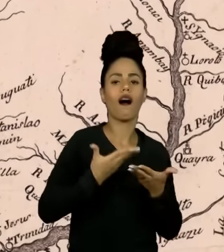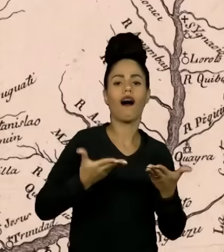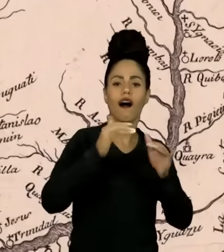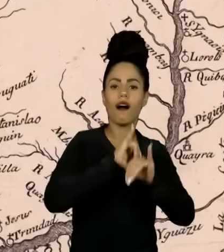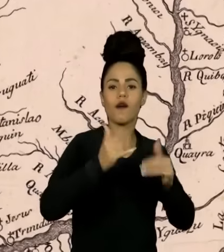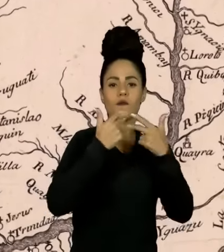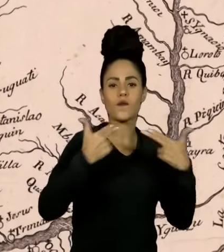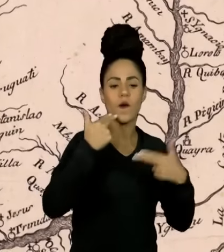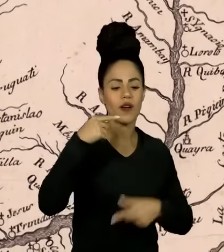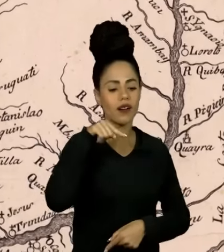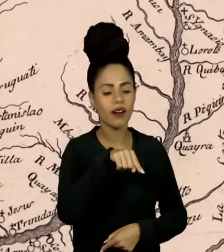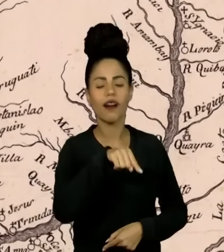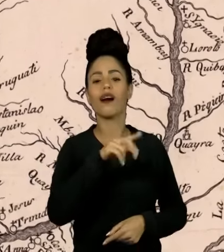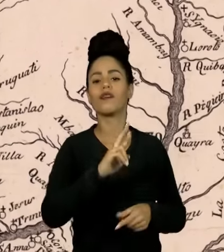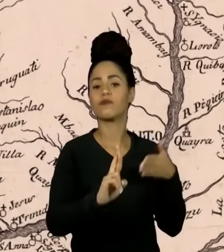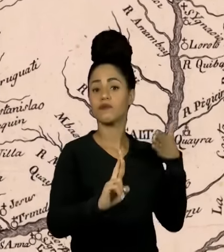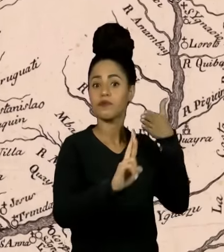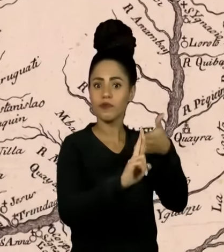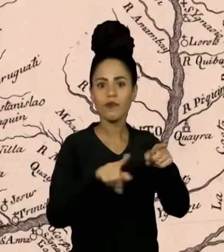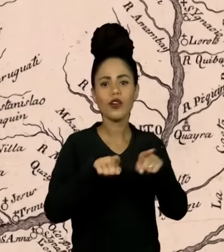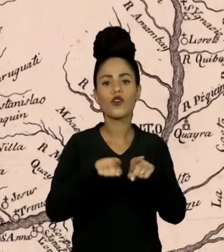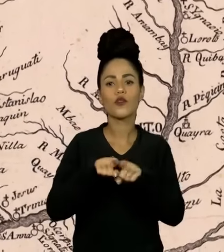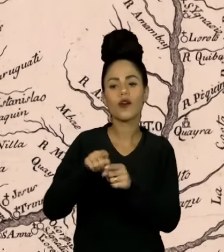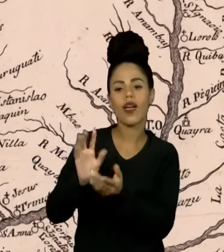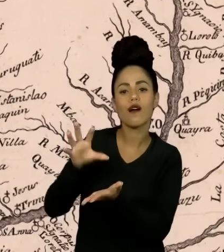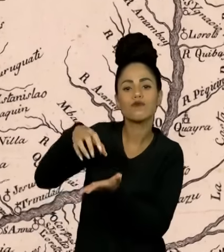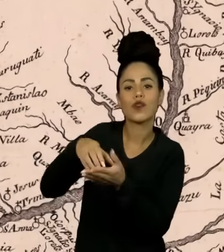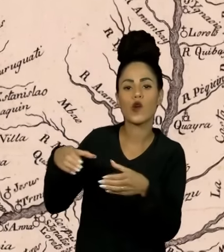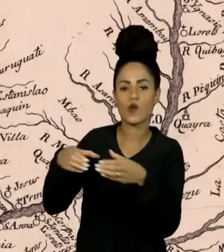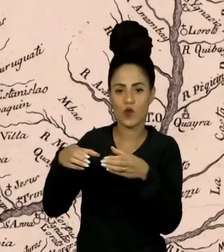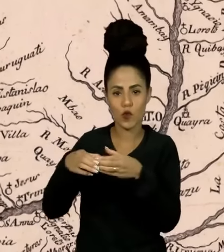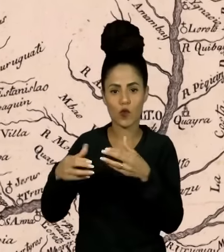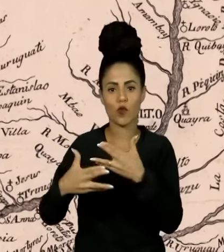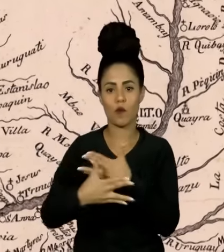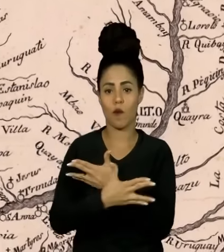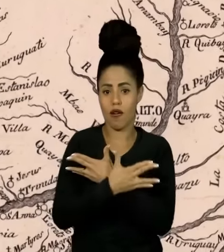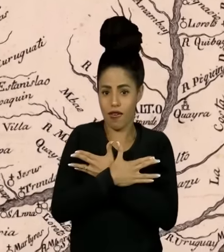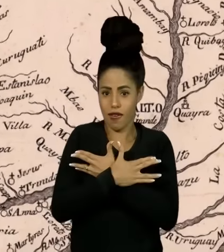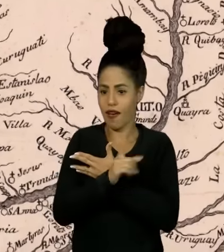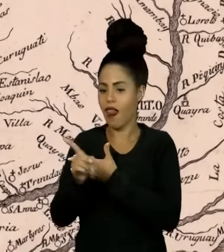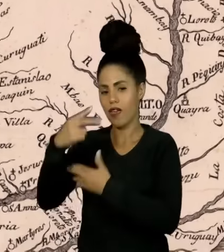Notícias, uma referência ao Império Inca, no Peru, onde havia muita riqueza.